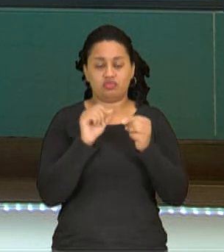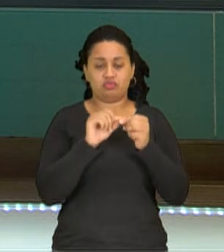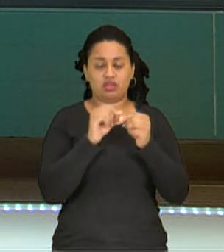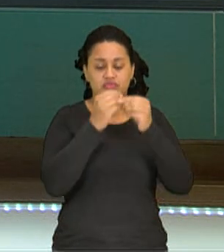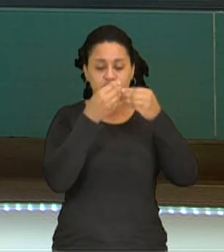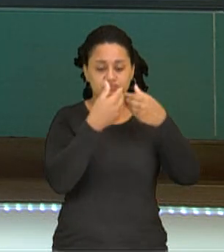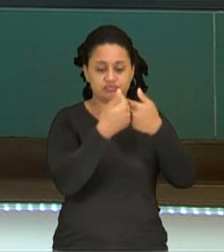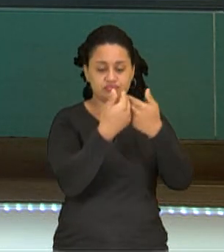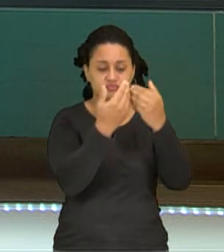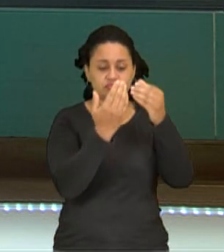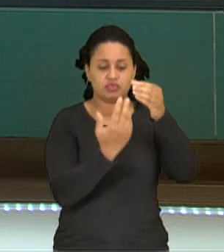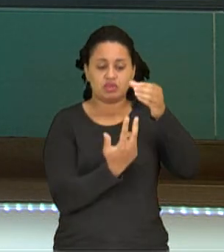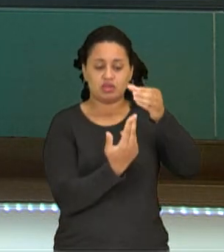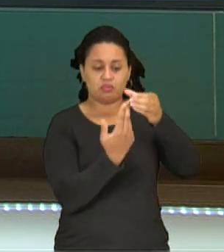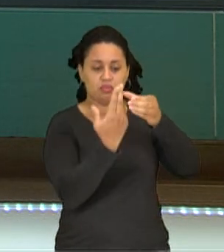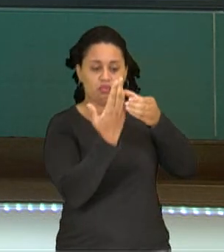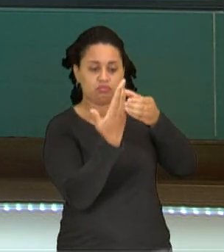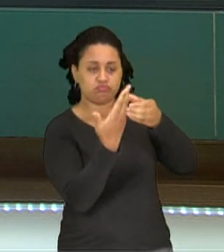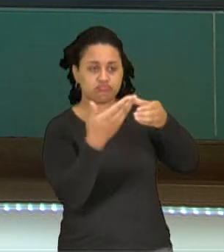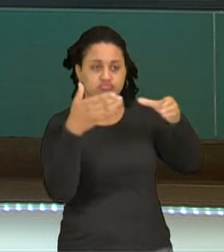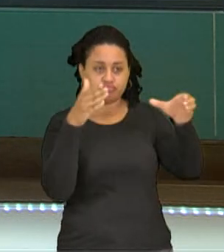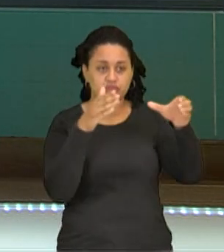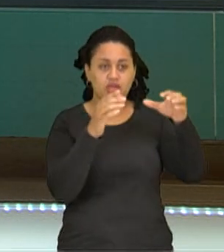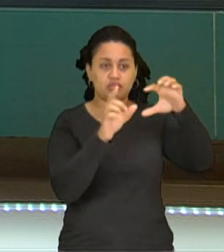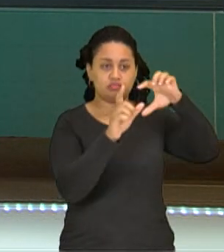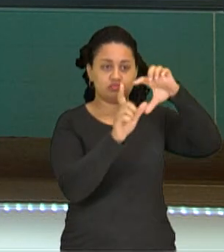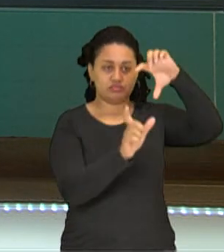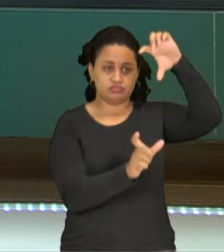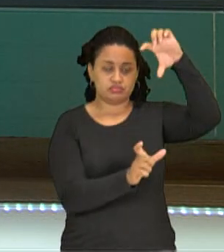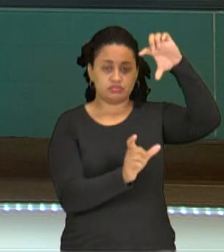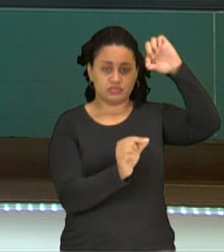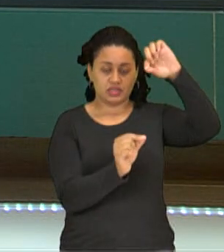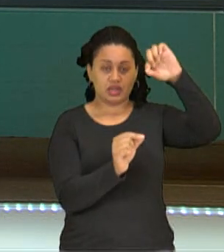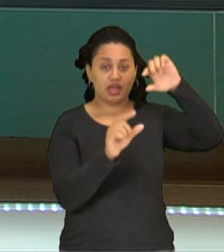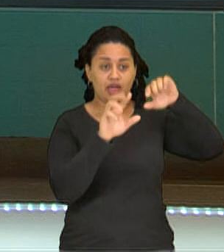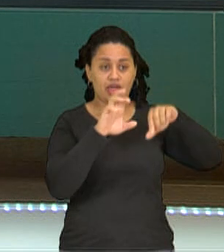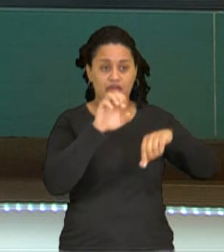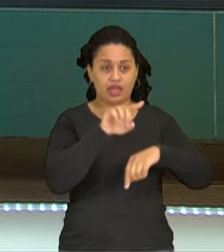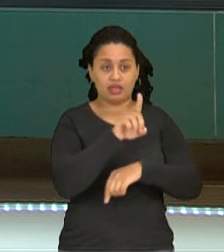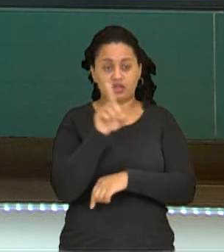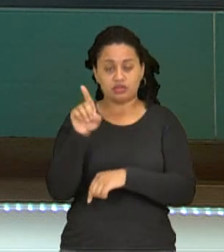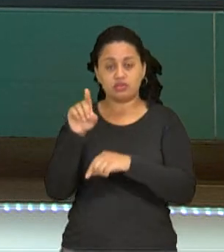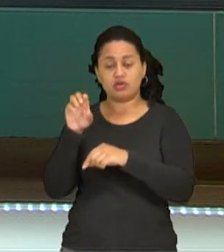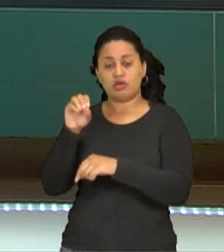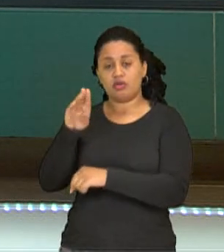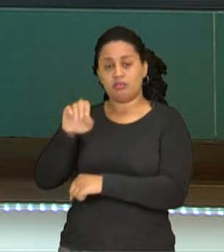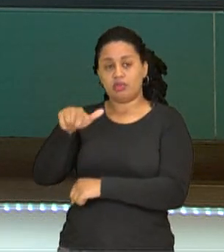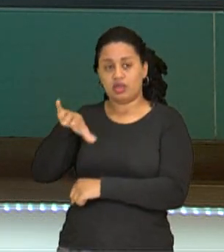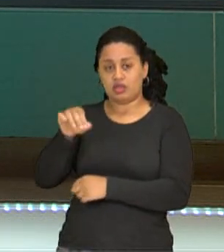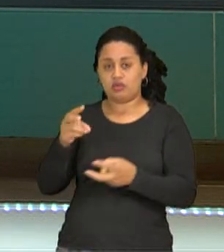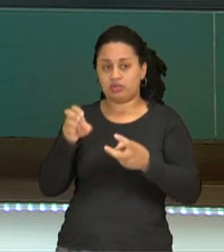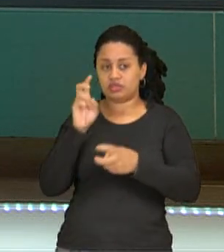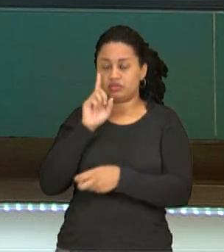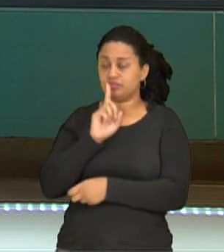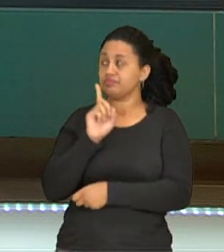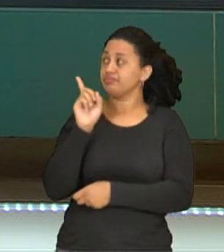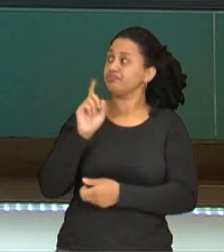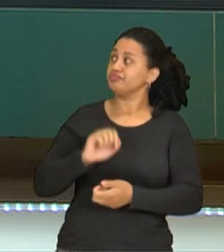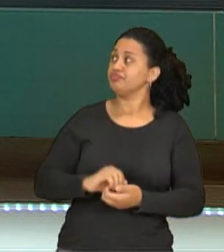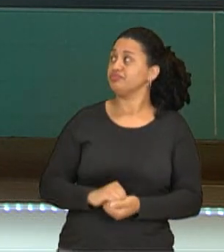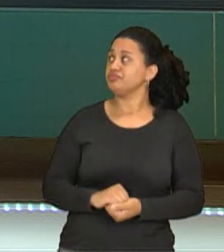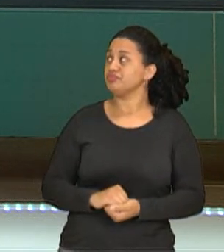planificação do cilindro reto e a planificação do cilindro oblíquo, né? Nesses dois casos